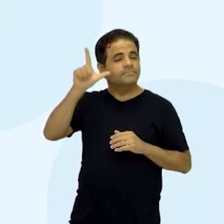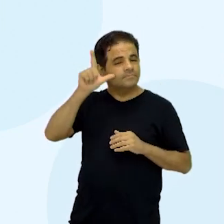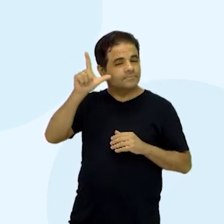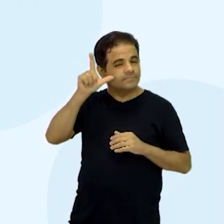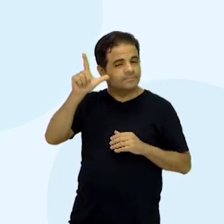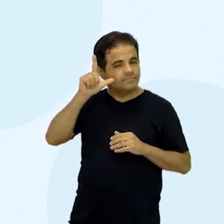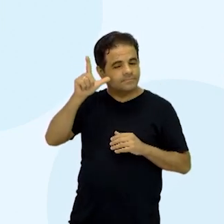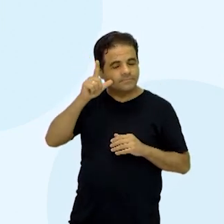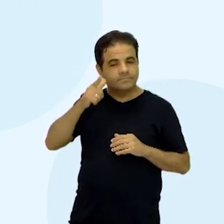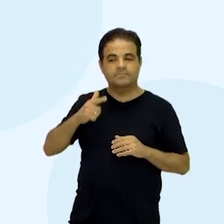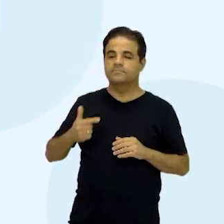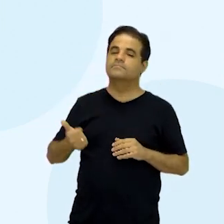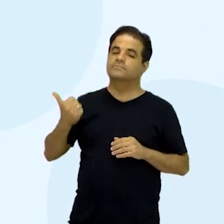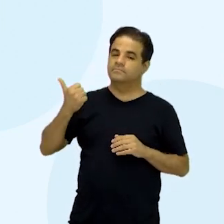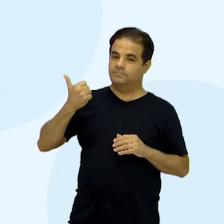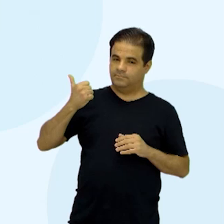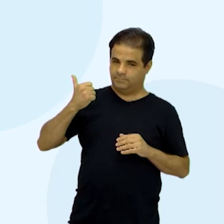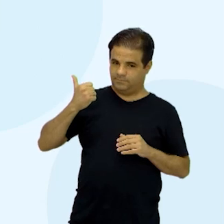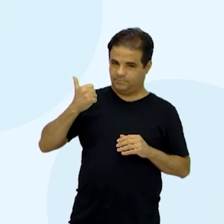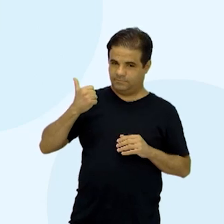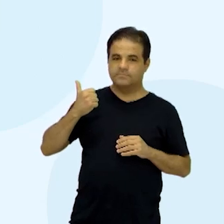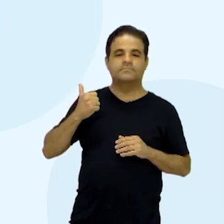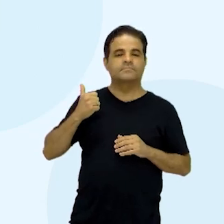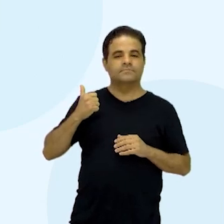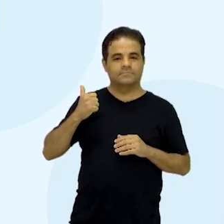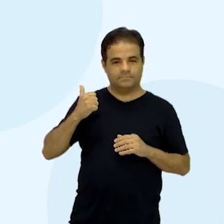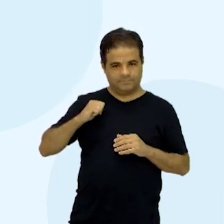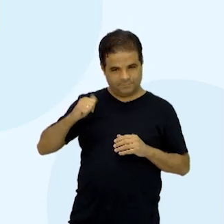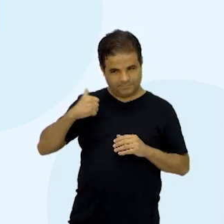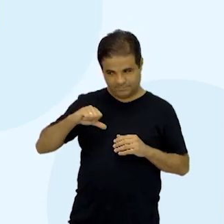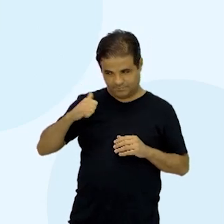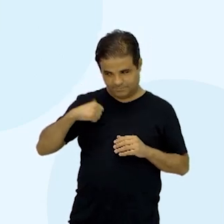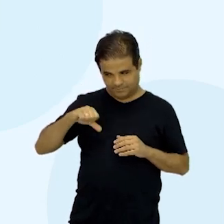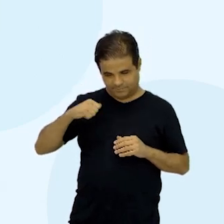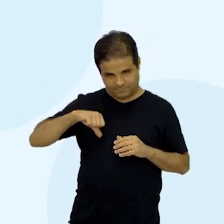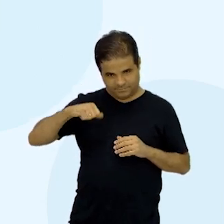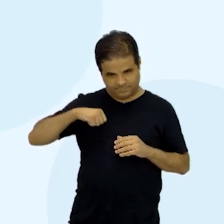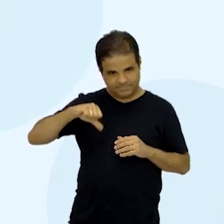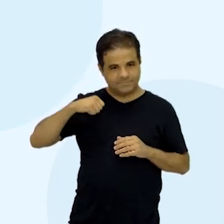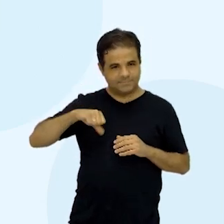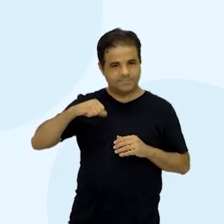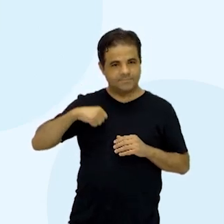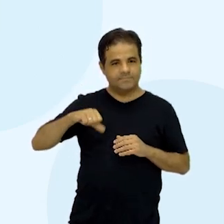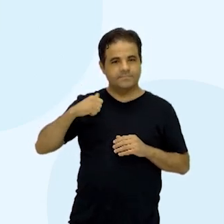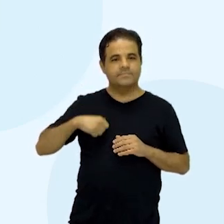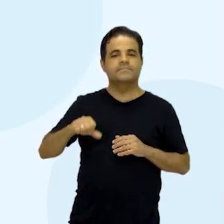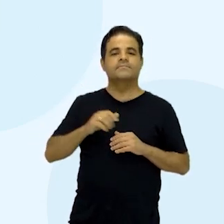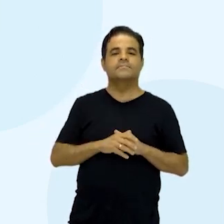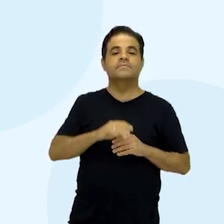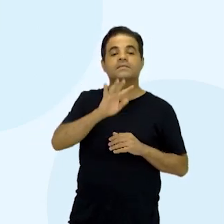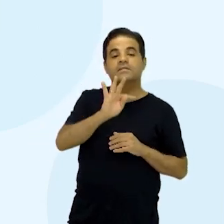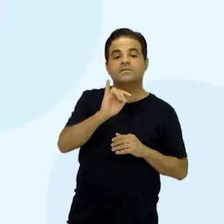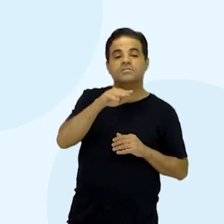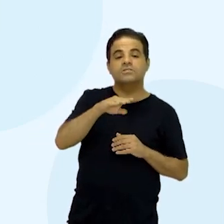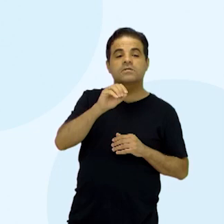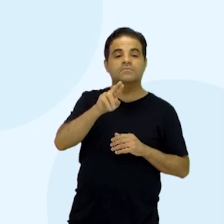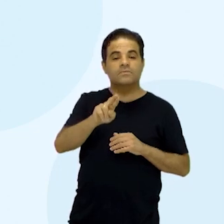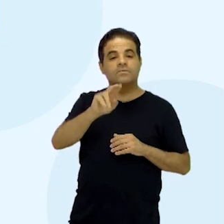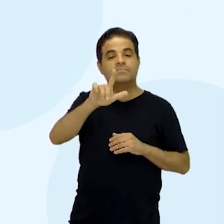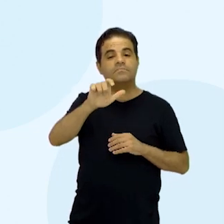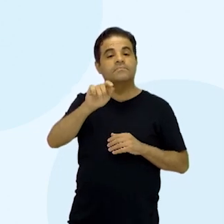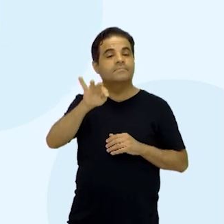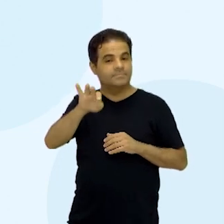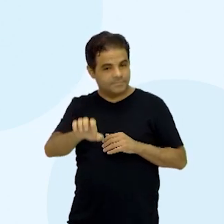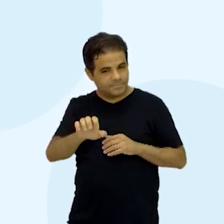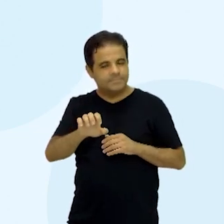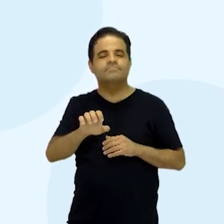isso aí. Cabo Verde, 6, isto. São Tomé e Príncipe, 7. Timor-Leste. Gente, letra